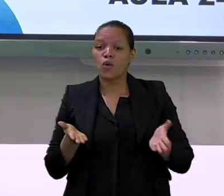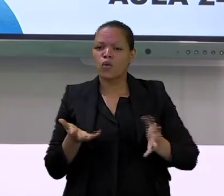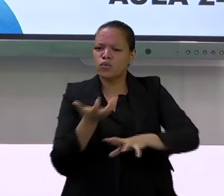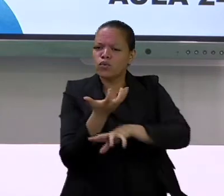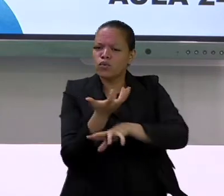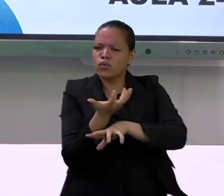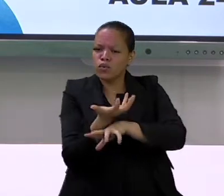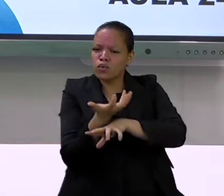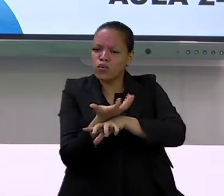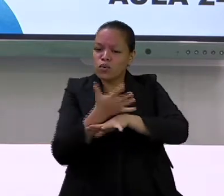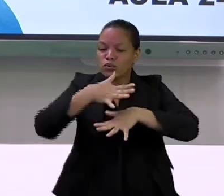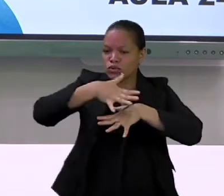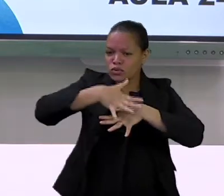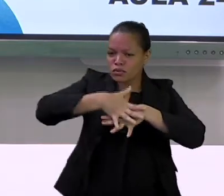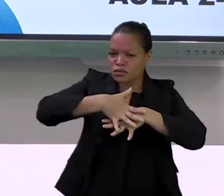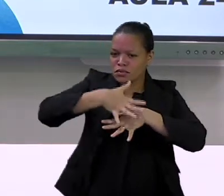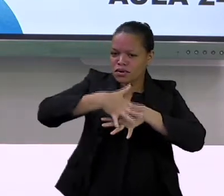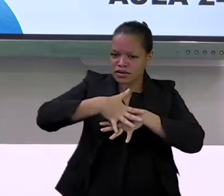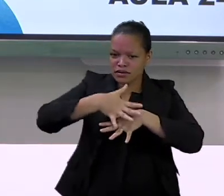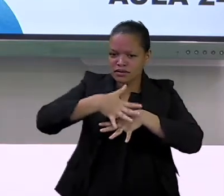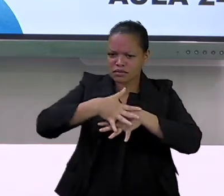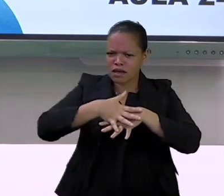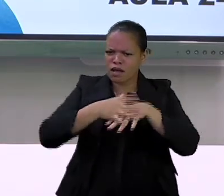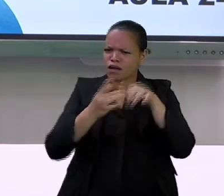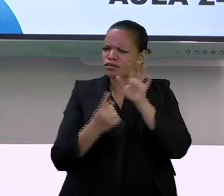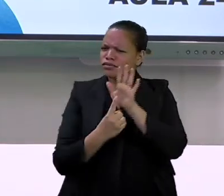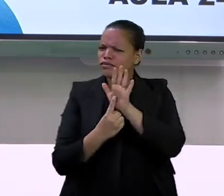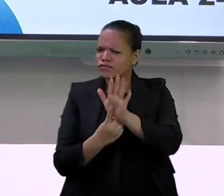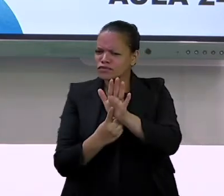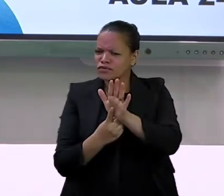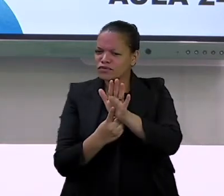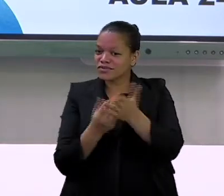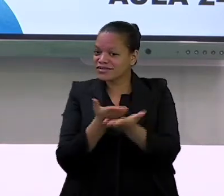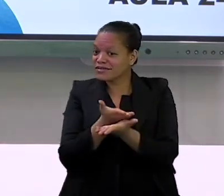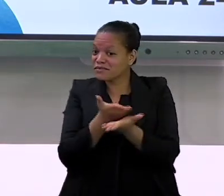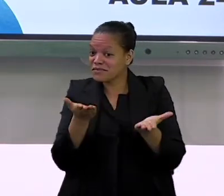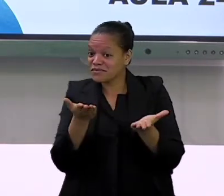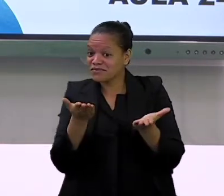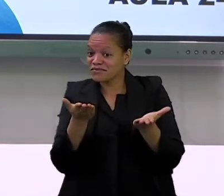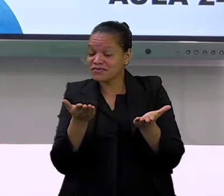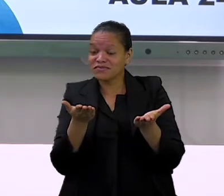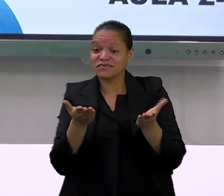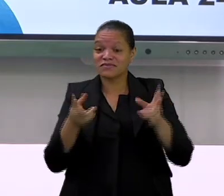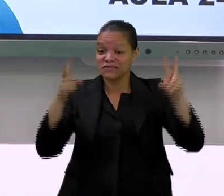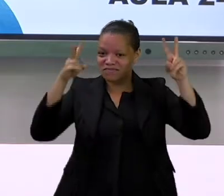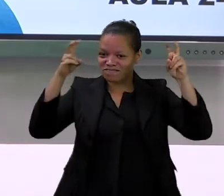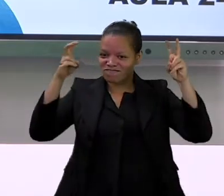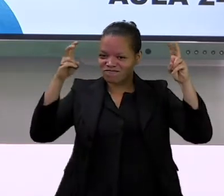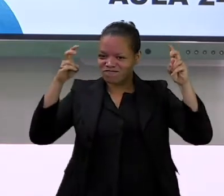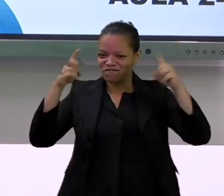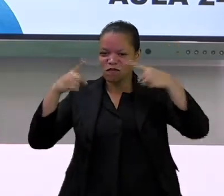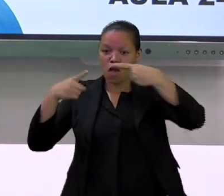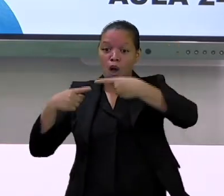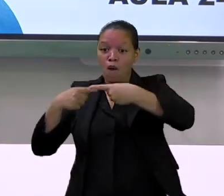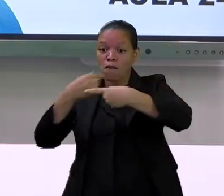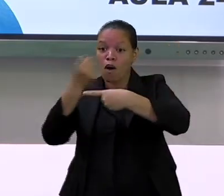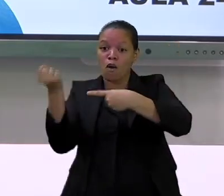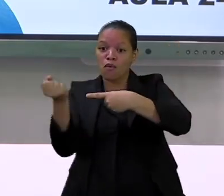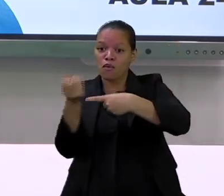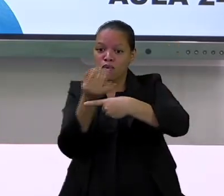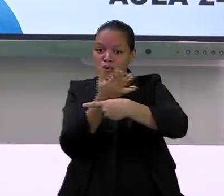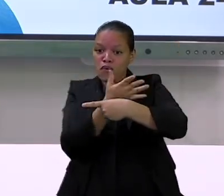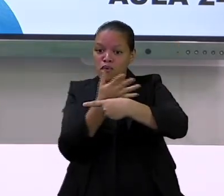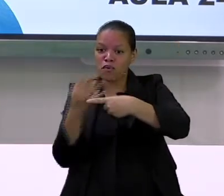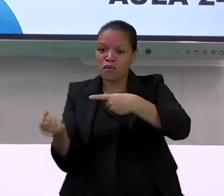juntos estudar o componente curricular de matemática. A nossa aula de hoje é sobre fração. Quem já ouviu